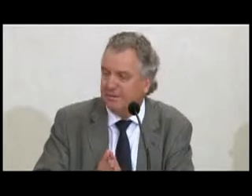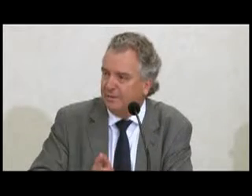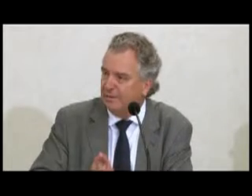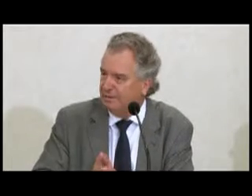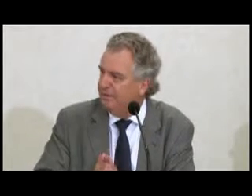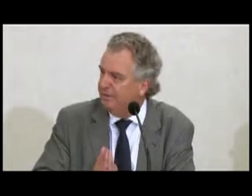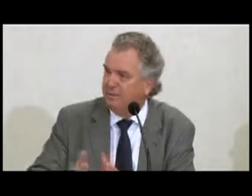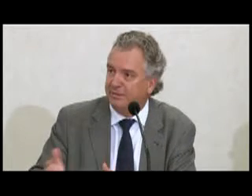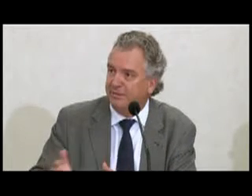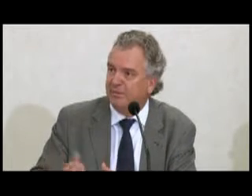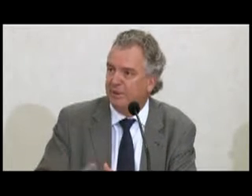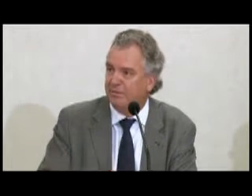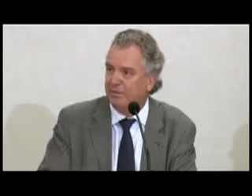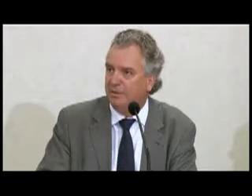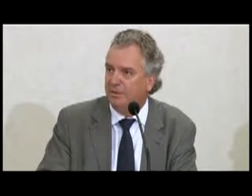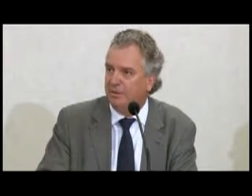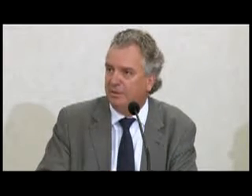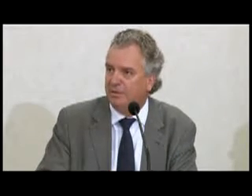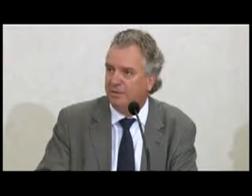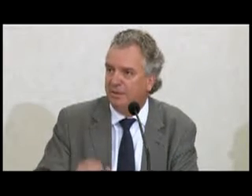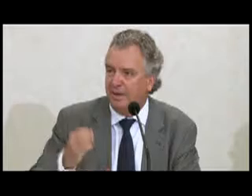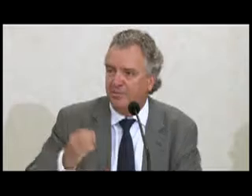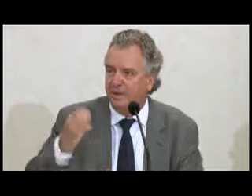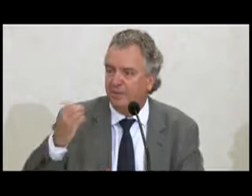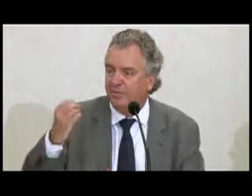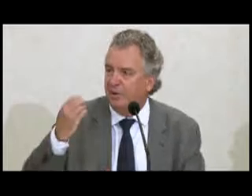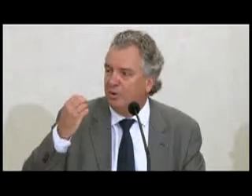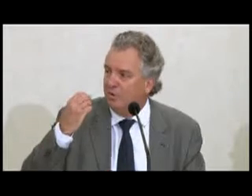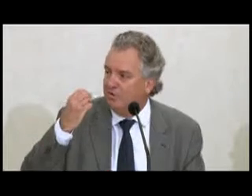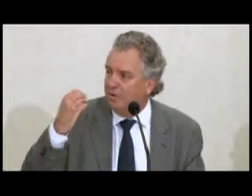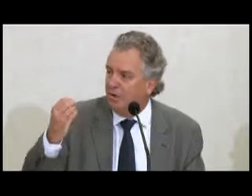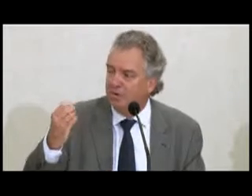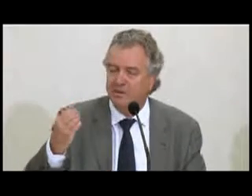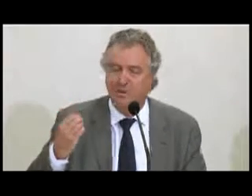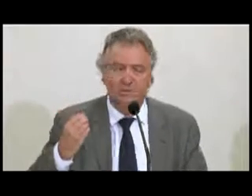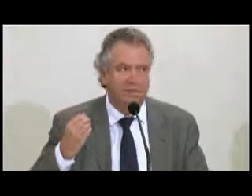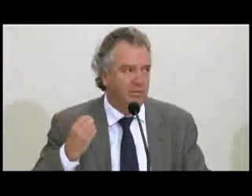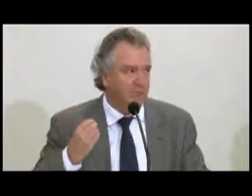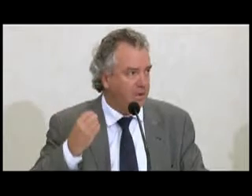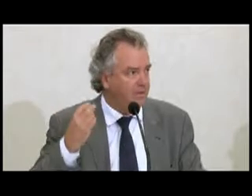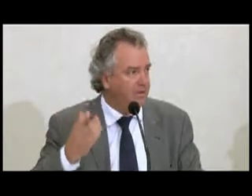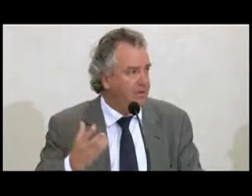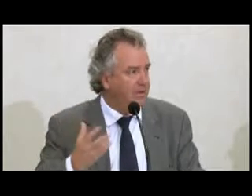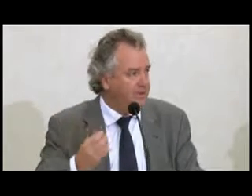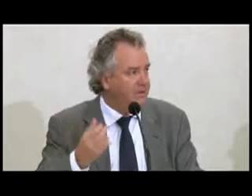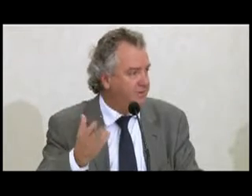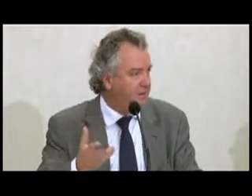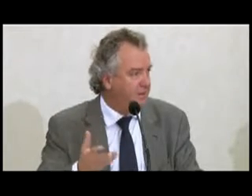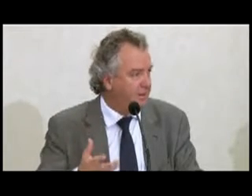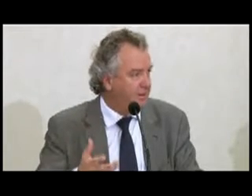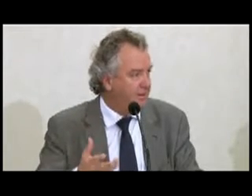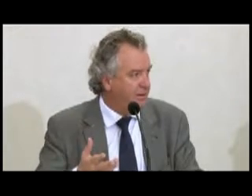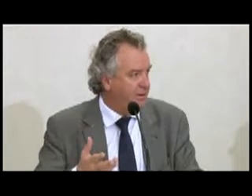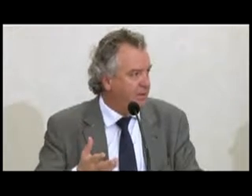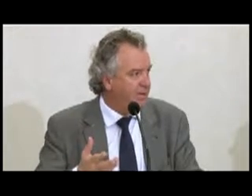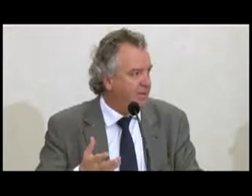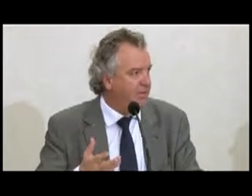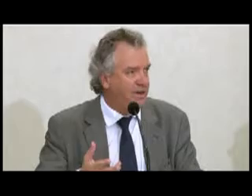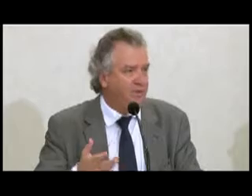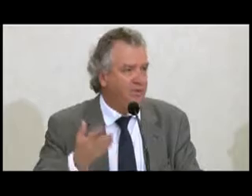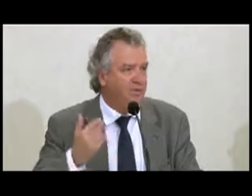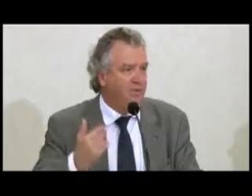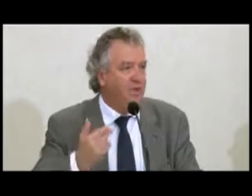essa distância entre intenção e gesto, né? Se é mesmo o sinal que estamos dando para a inclusão, ela tem que ser verdadeira.